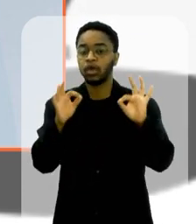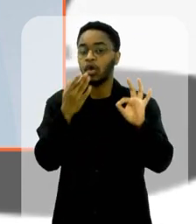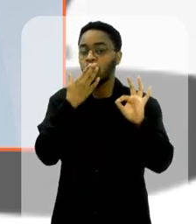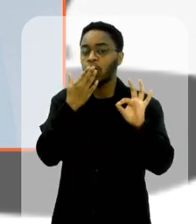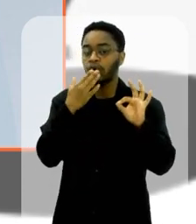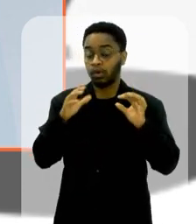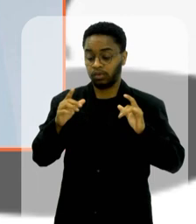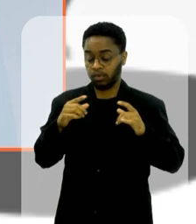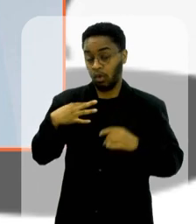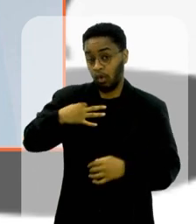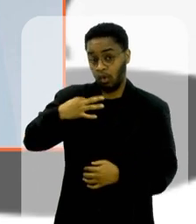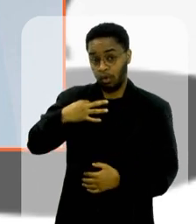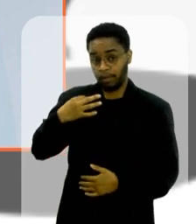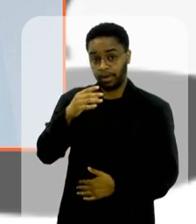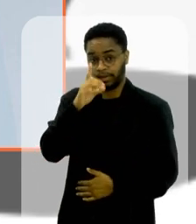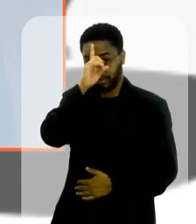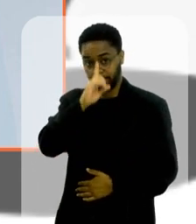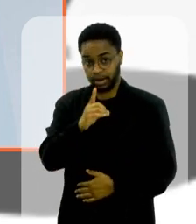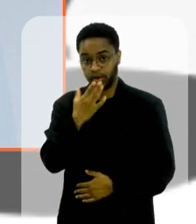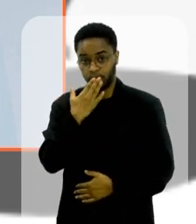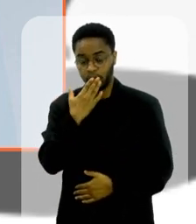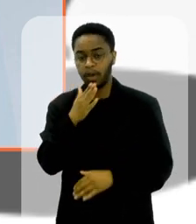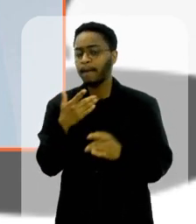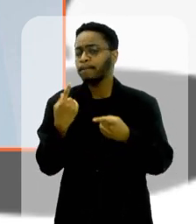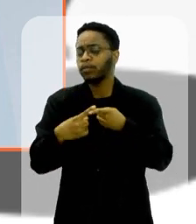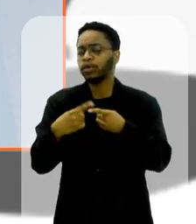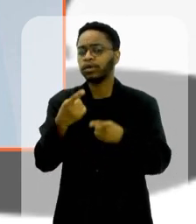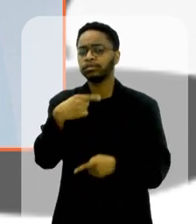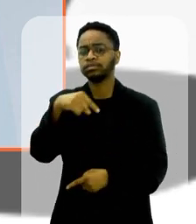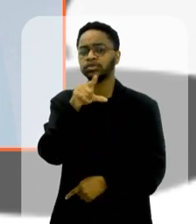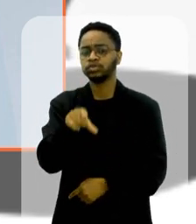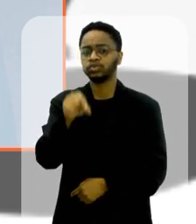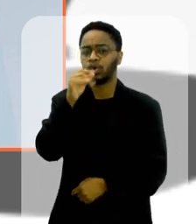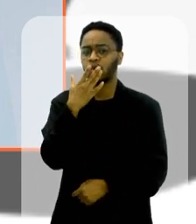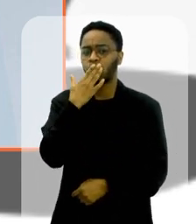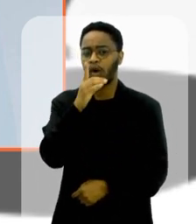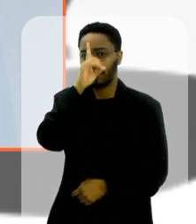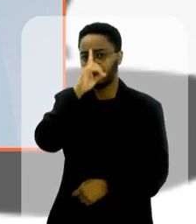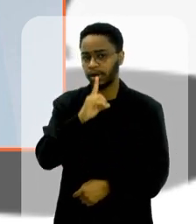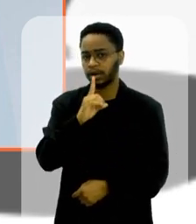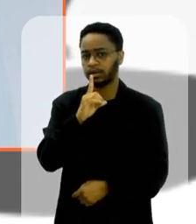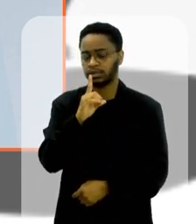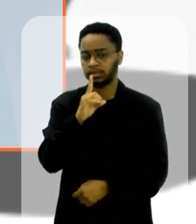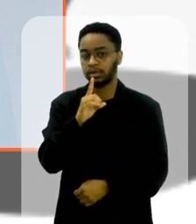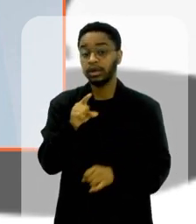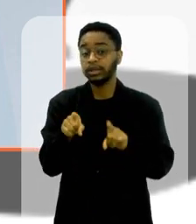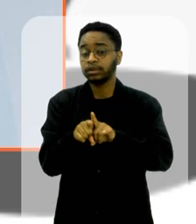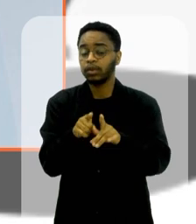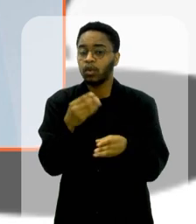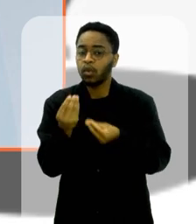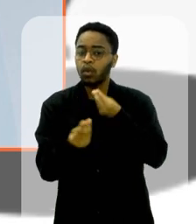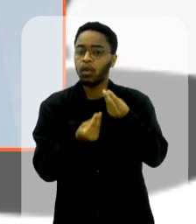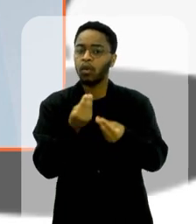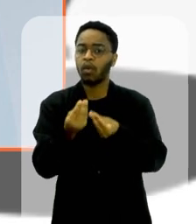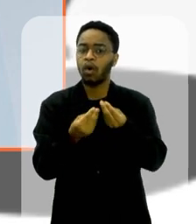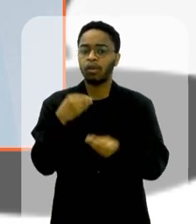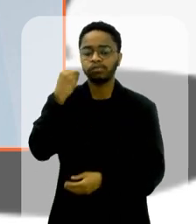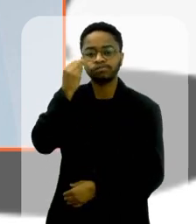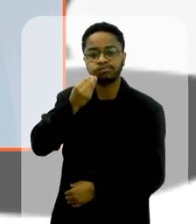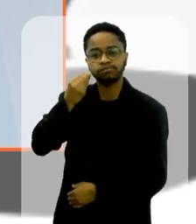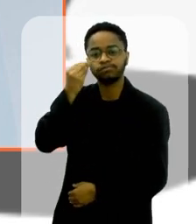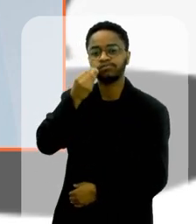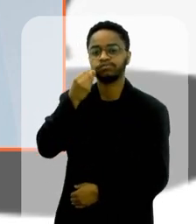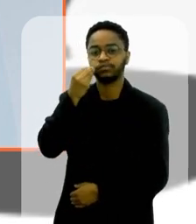cor amarela. Qual foi o motivo de vocês escolherem essa tonalidade e como tem sido